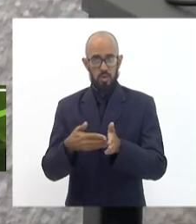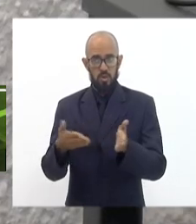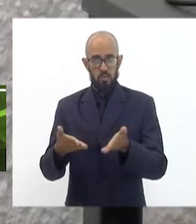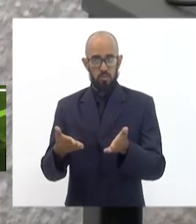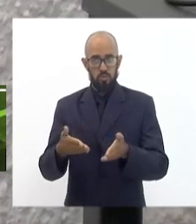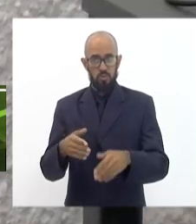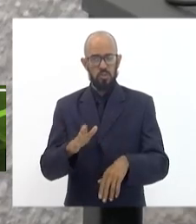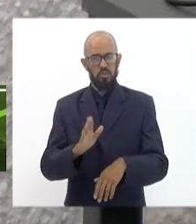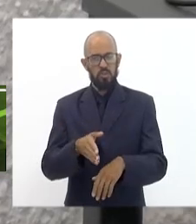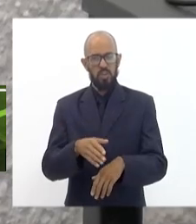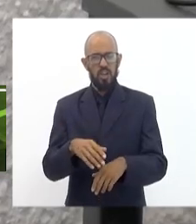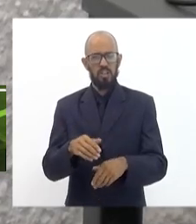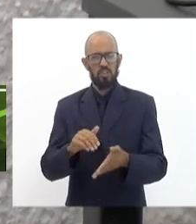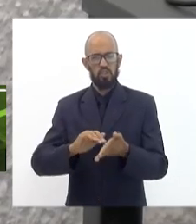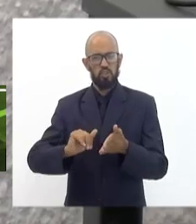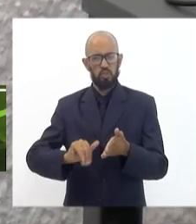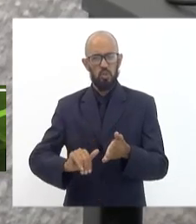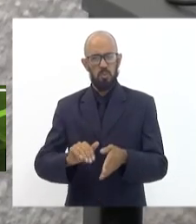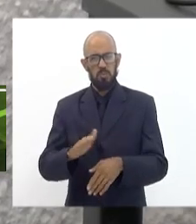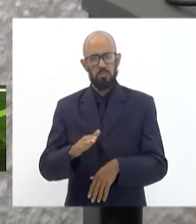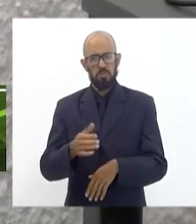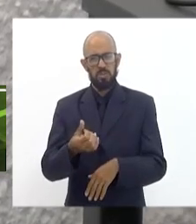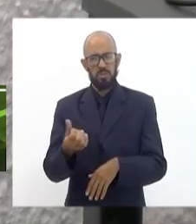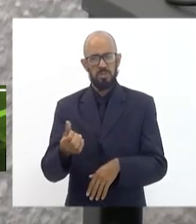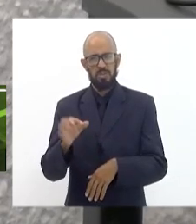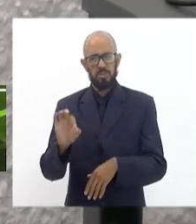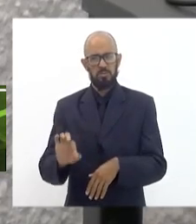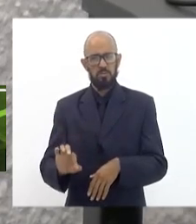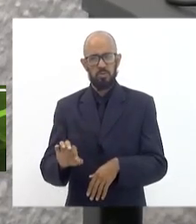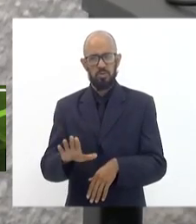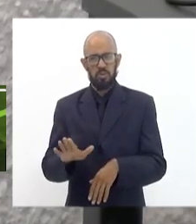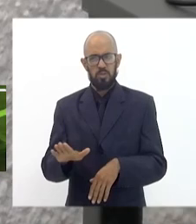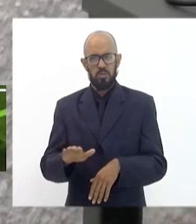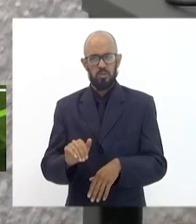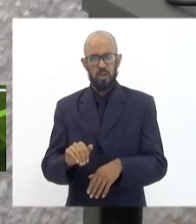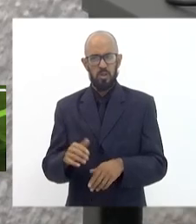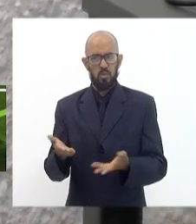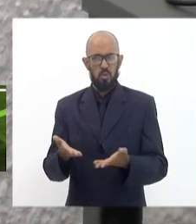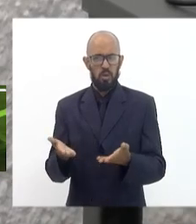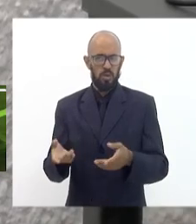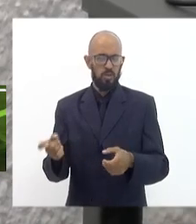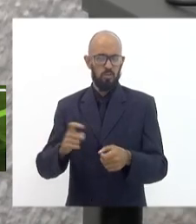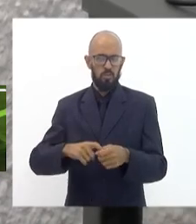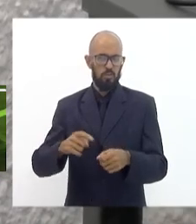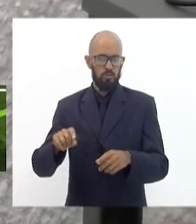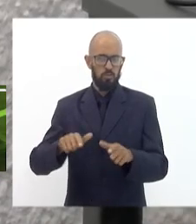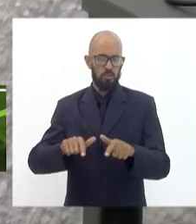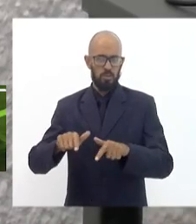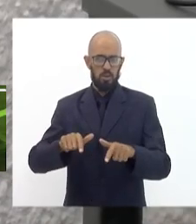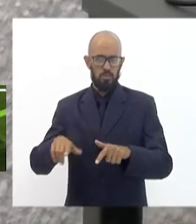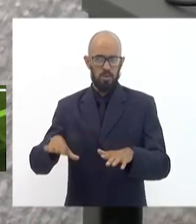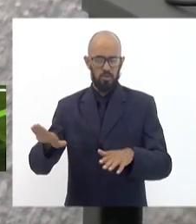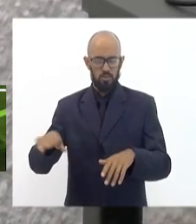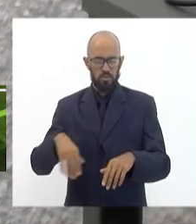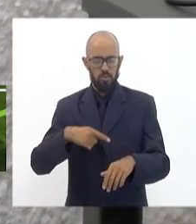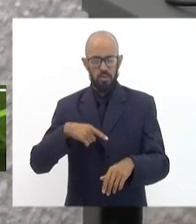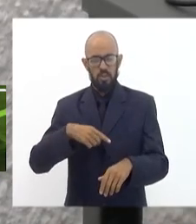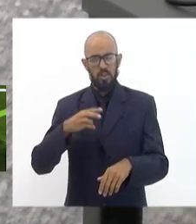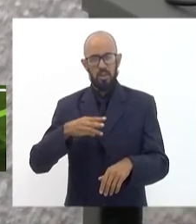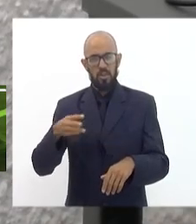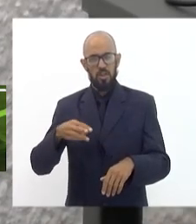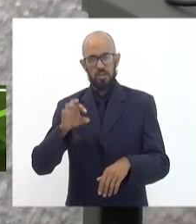dois terços né que já não há necessidade devolveu no trabalho normal do Estado nós temos lá um texto de equipamento